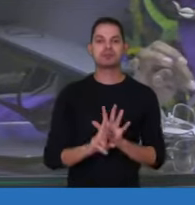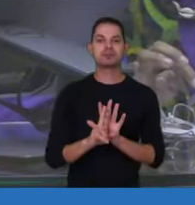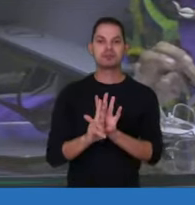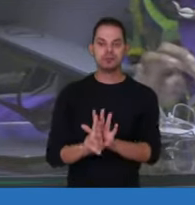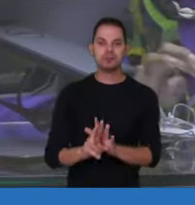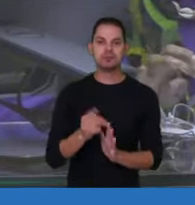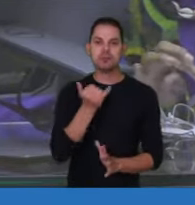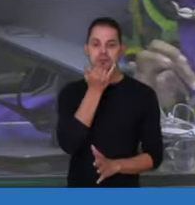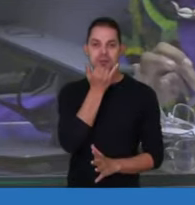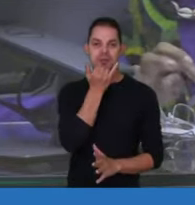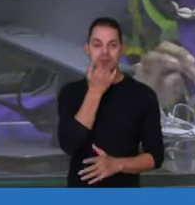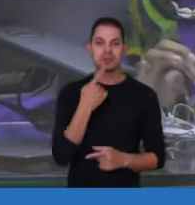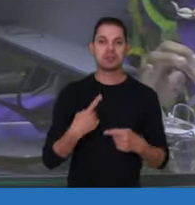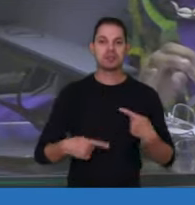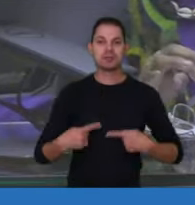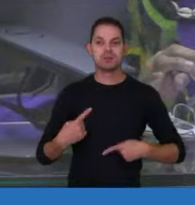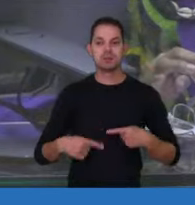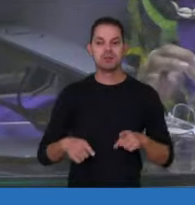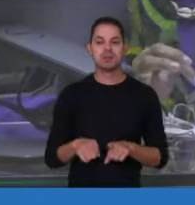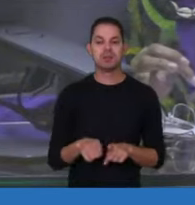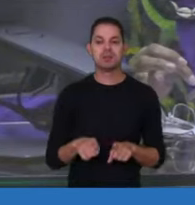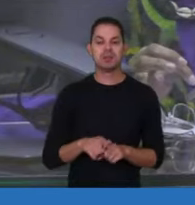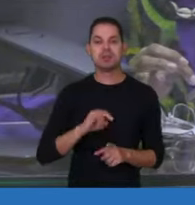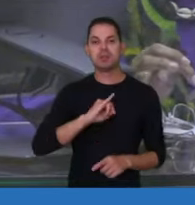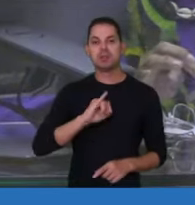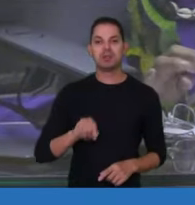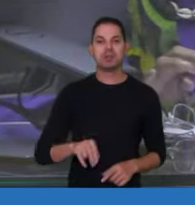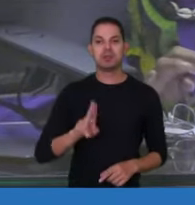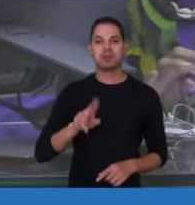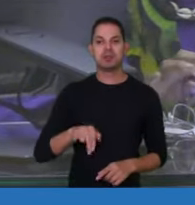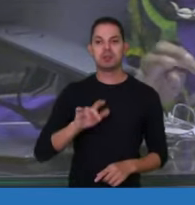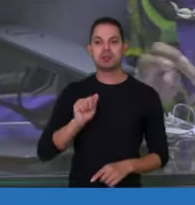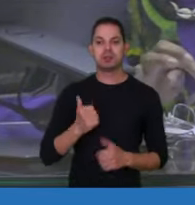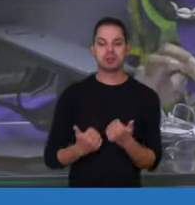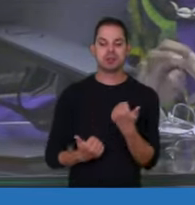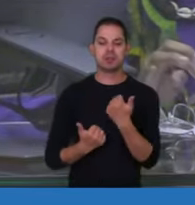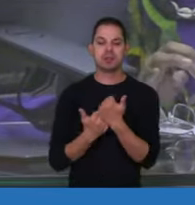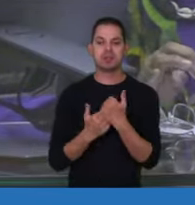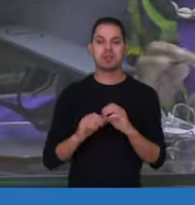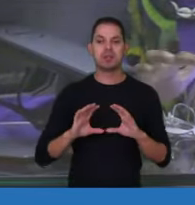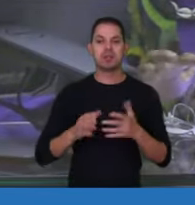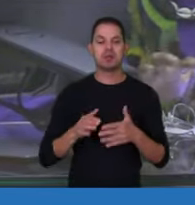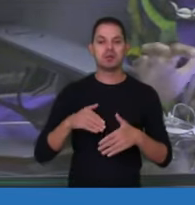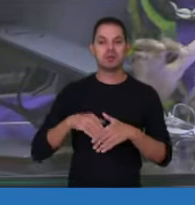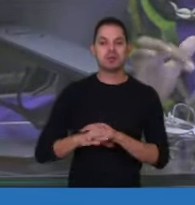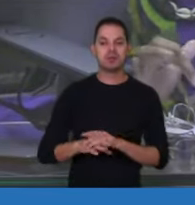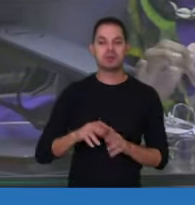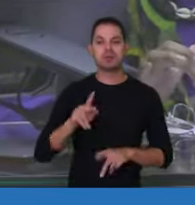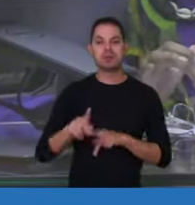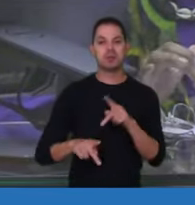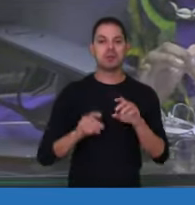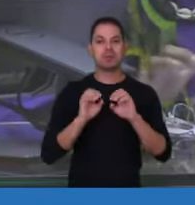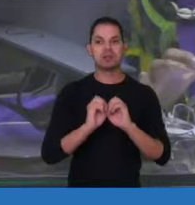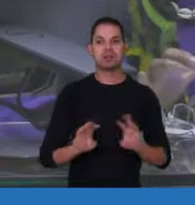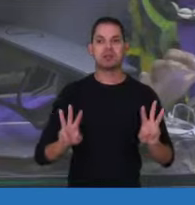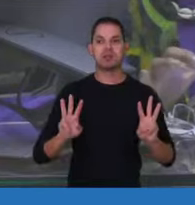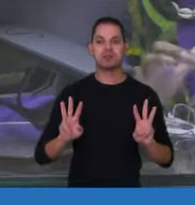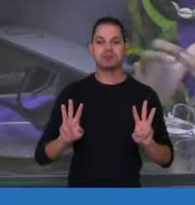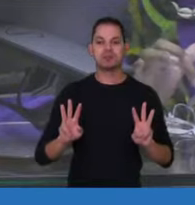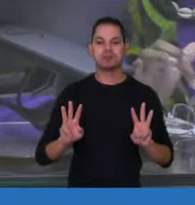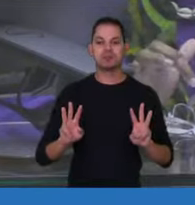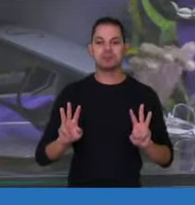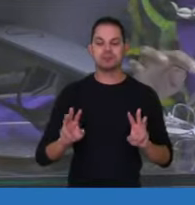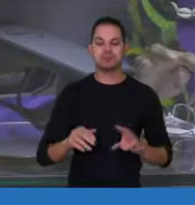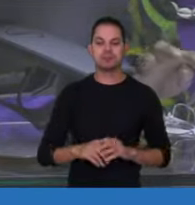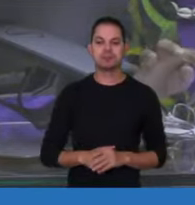anistiados políticos, e Júnia Quiroga, representante auxiliar do Fundo de População da ONU. Já está acabando aqui